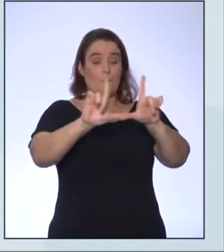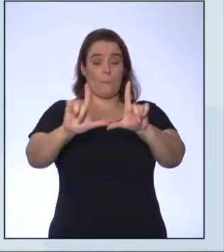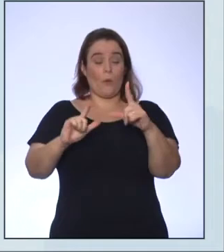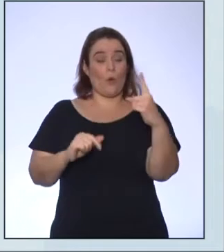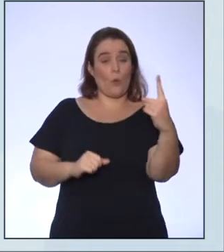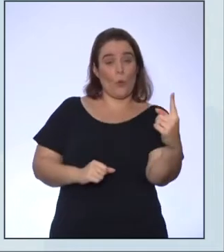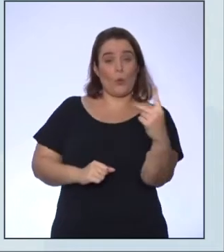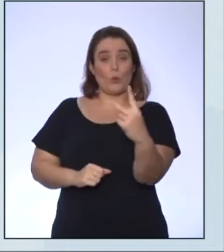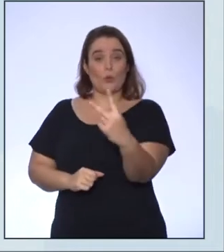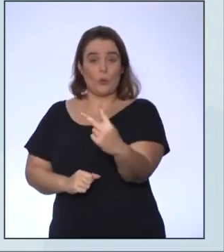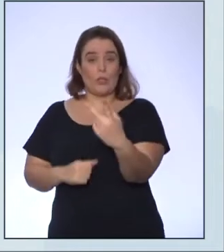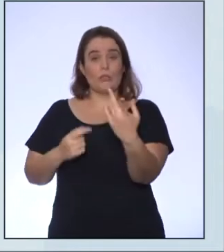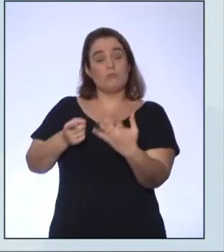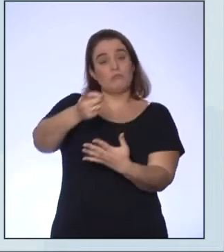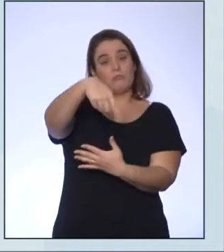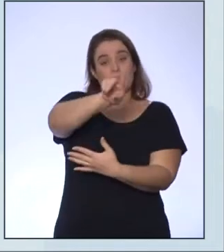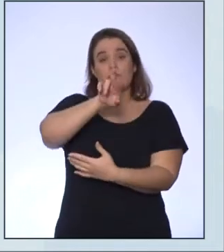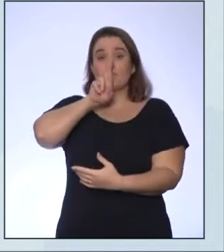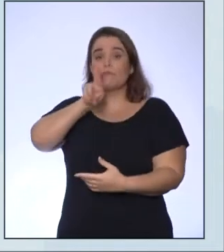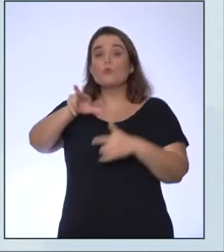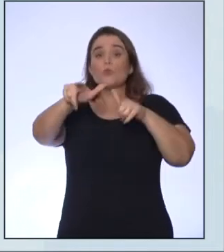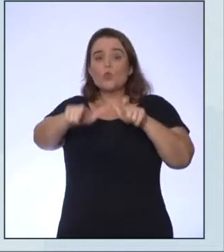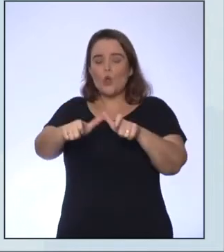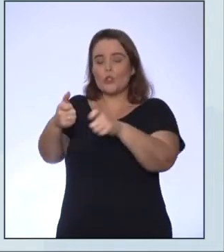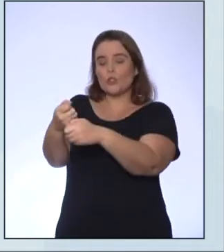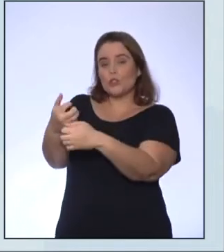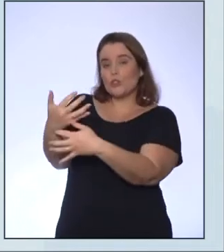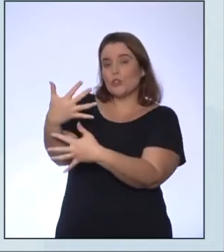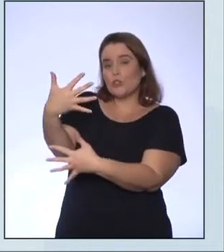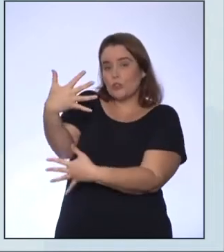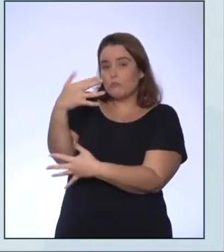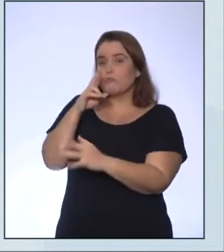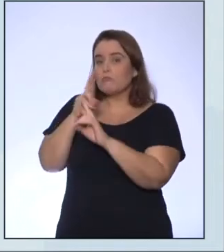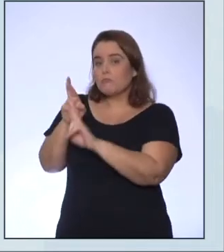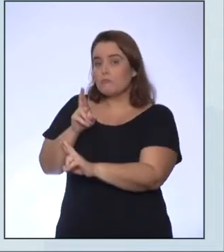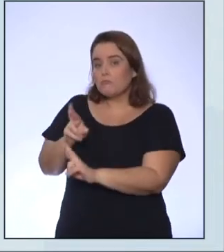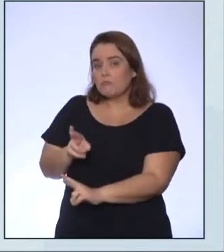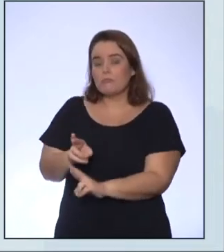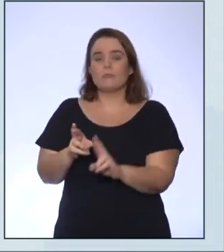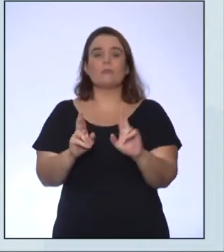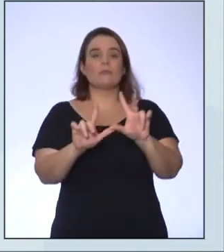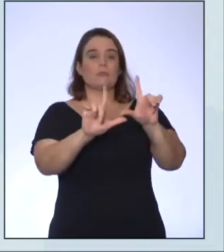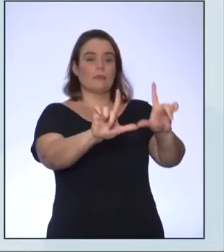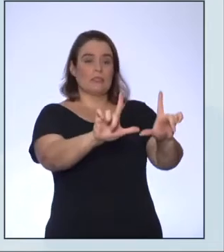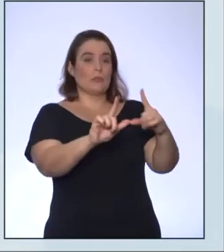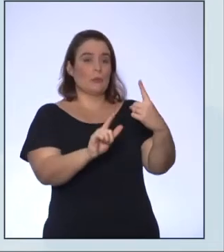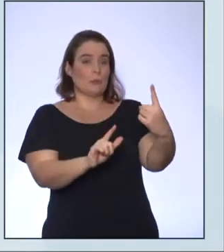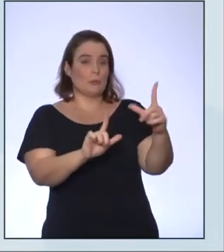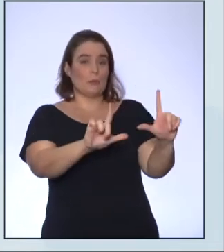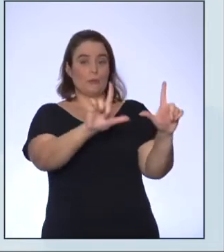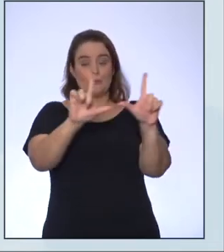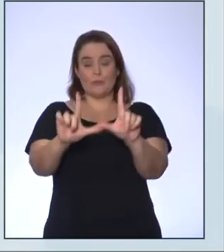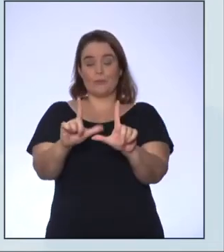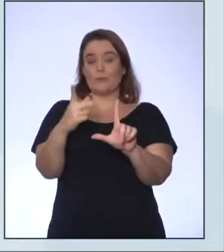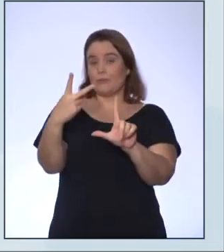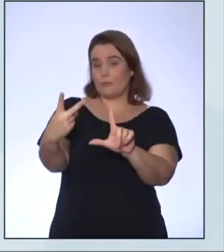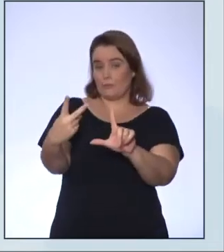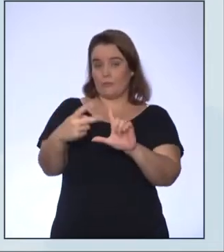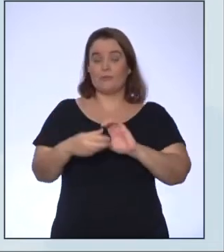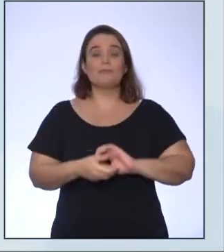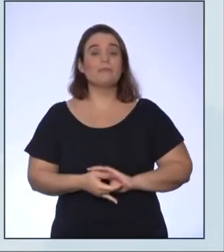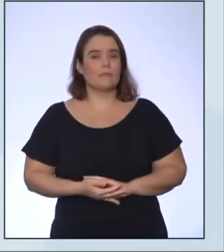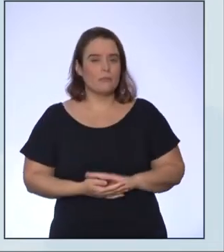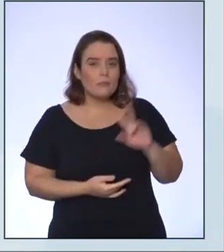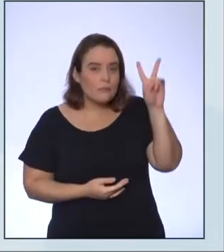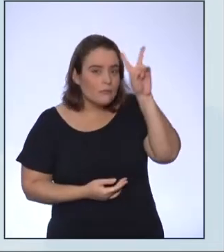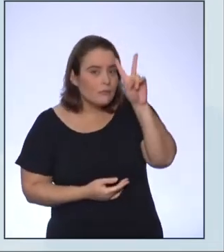vão escrever aí no chat para nós o que vocês observaram da imagem 1 e da imagem 2. Lembrando que a imagem 1 é